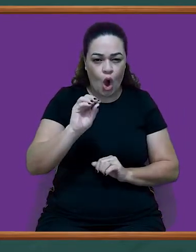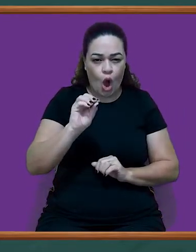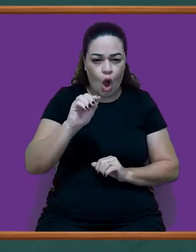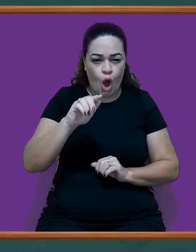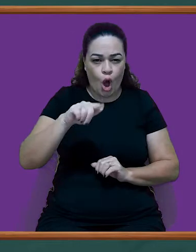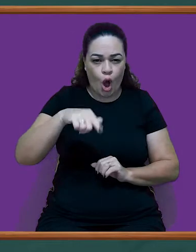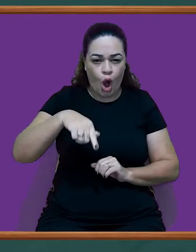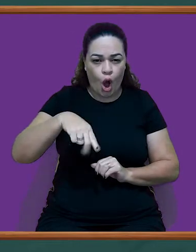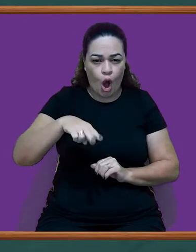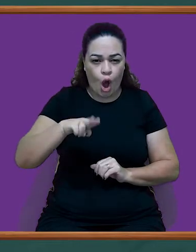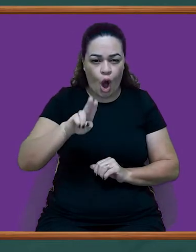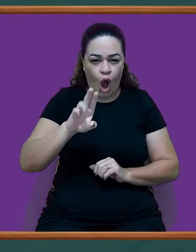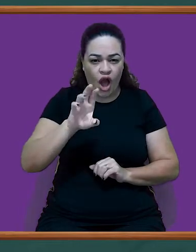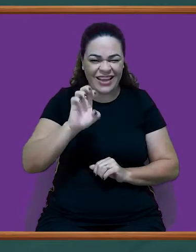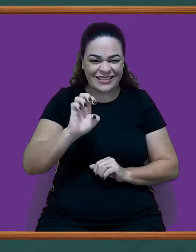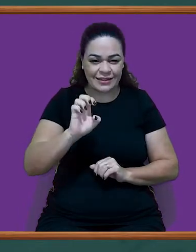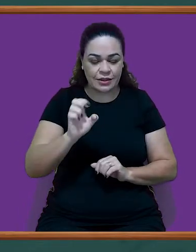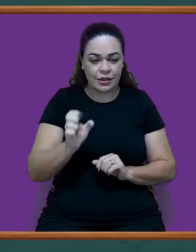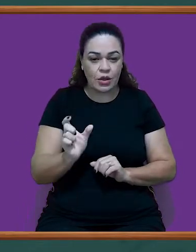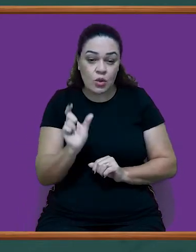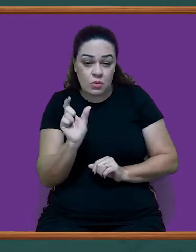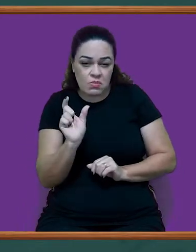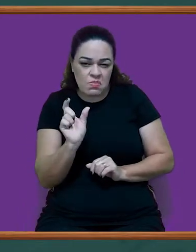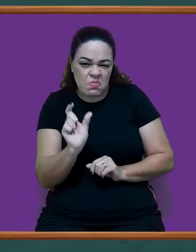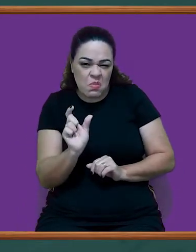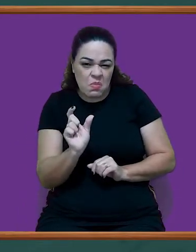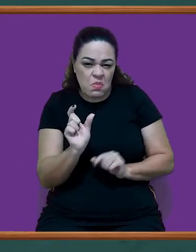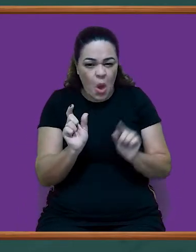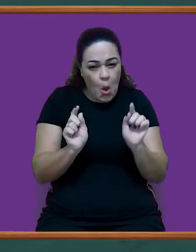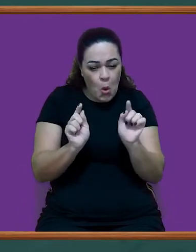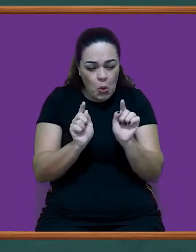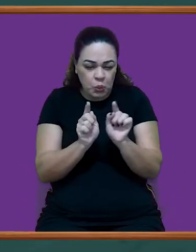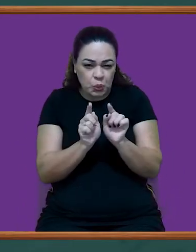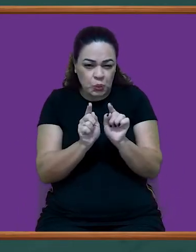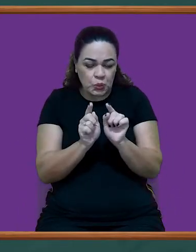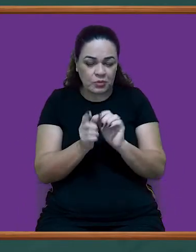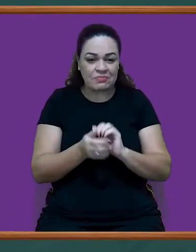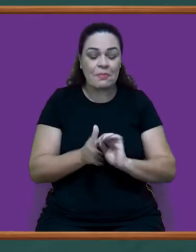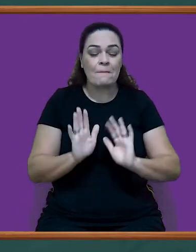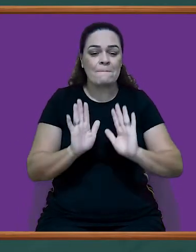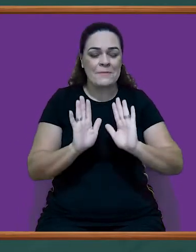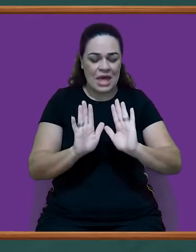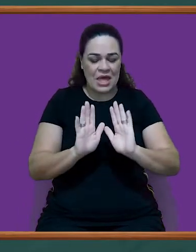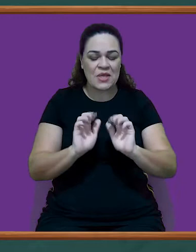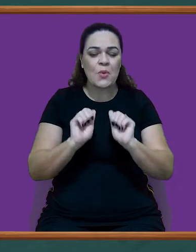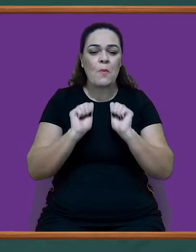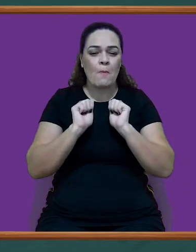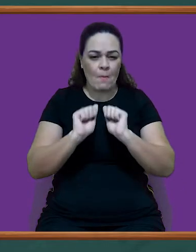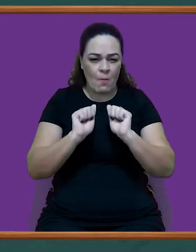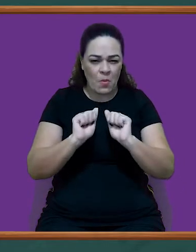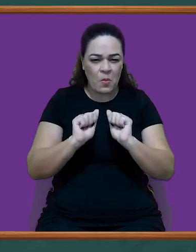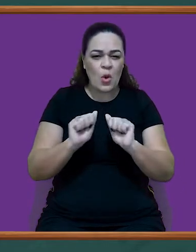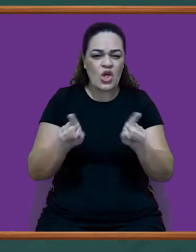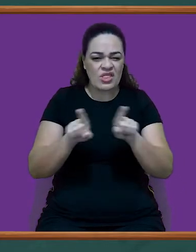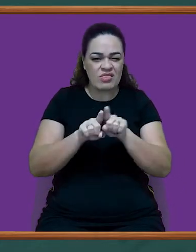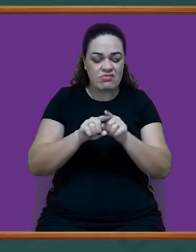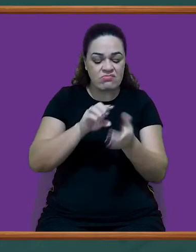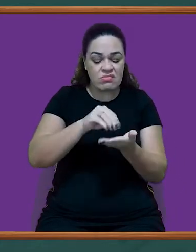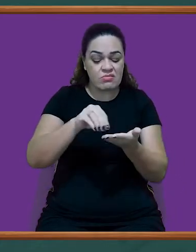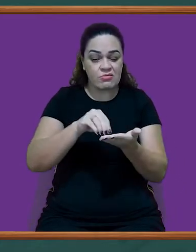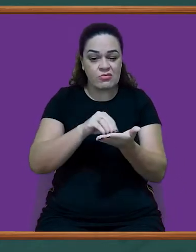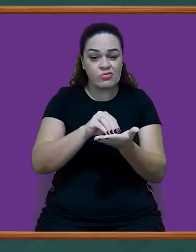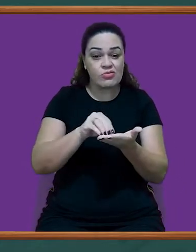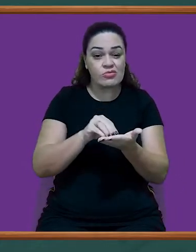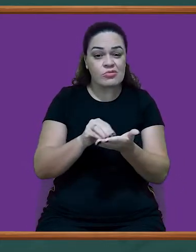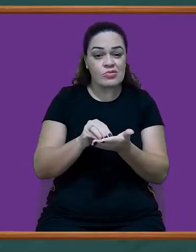pequeno ou rock menor mas o rei pode realizar o rock para o outro lado também com a torre que fica